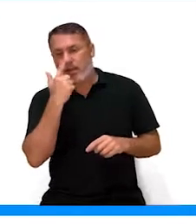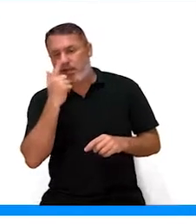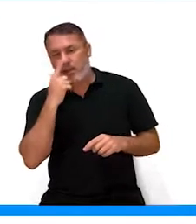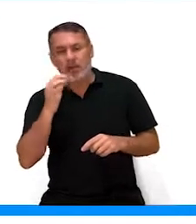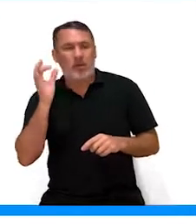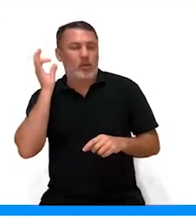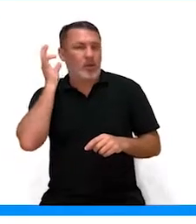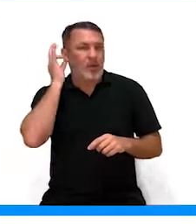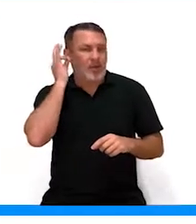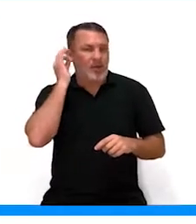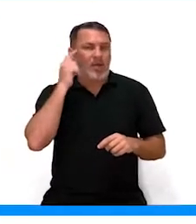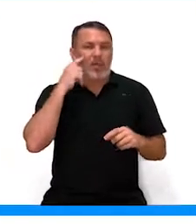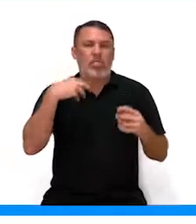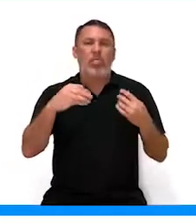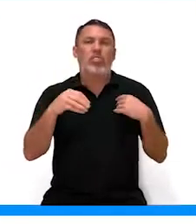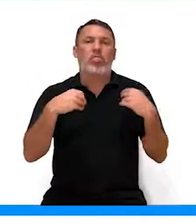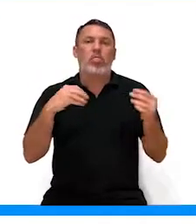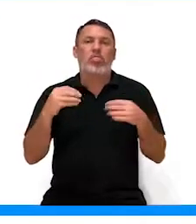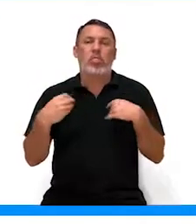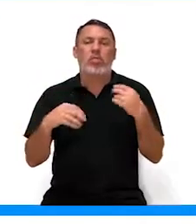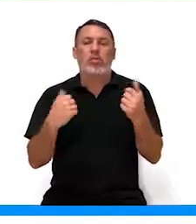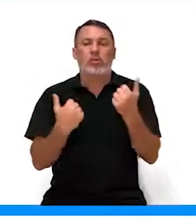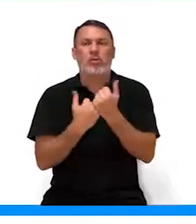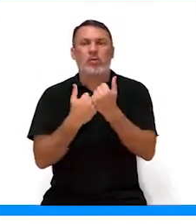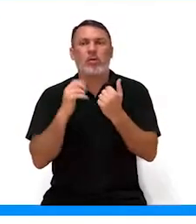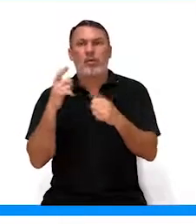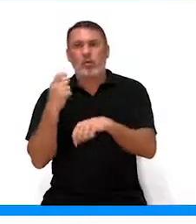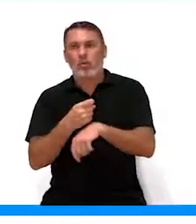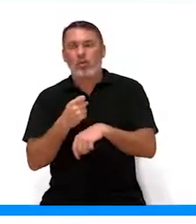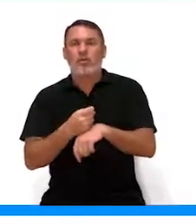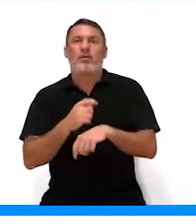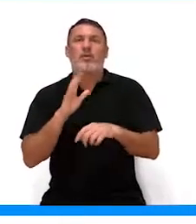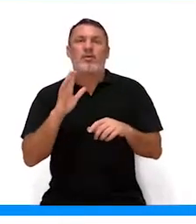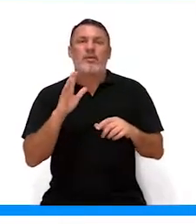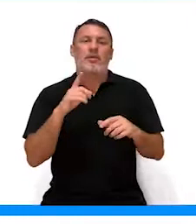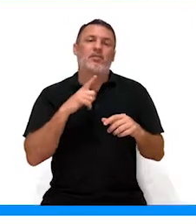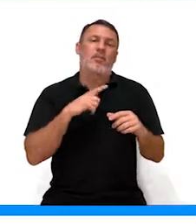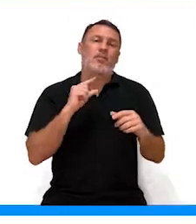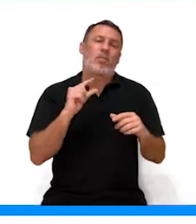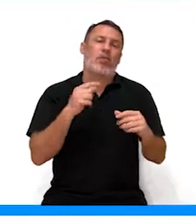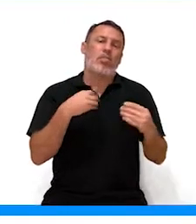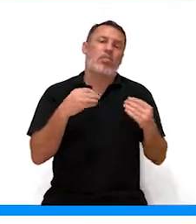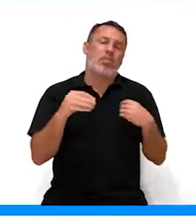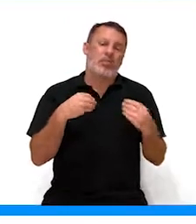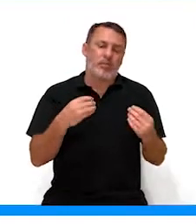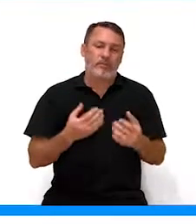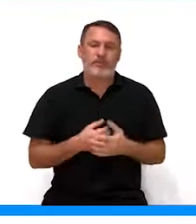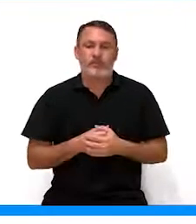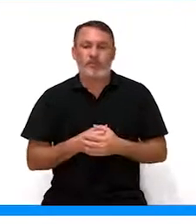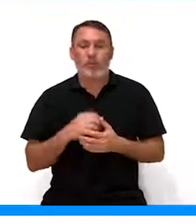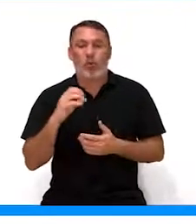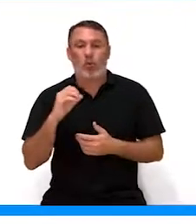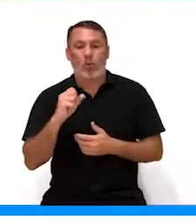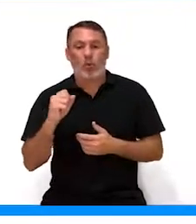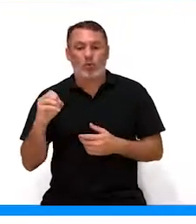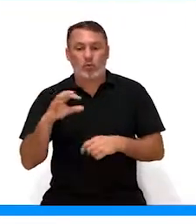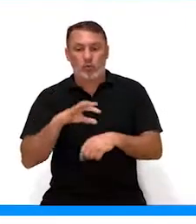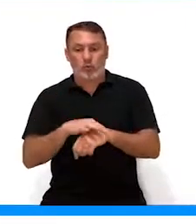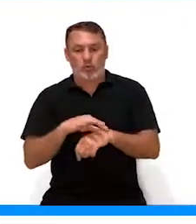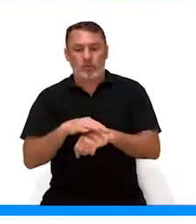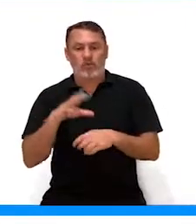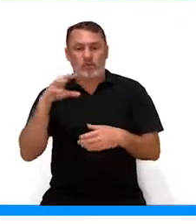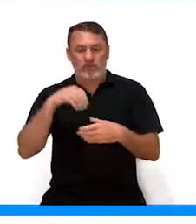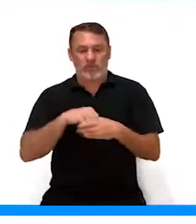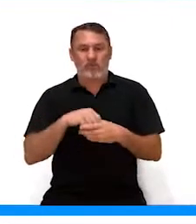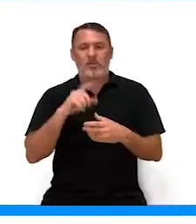flexibilidade. Quando a gente pega aí no nariz, pega na orelha, né? Ela tem sustentação, porém ela não é dura igual o osso, ela é mais